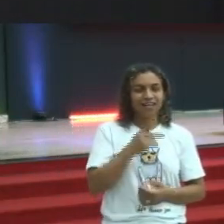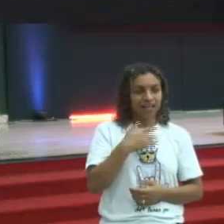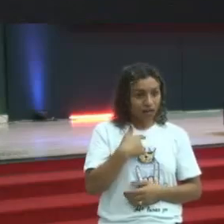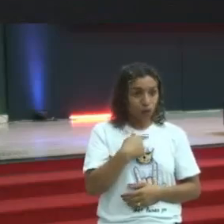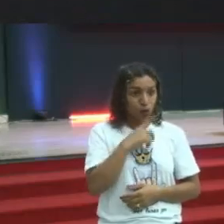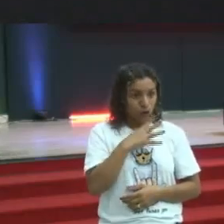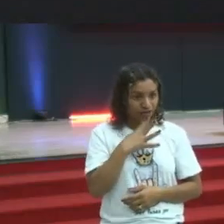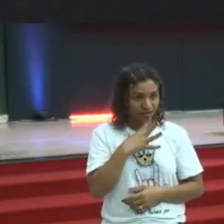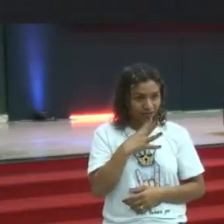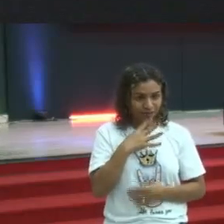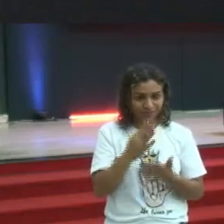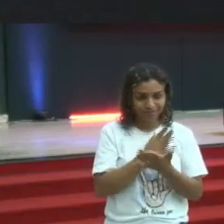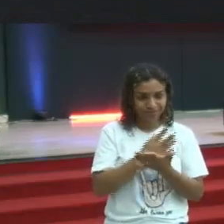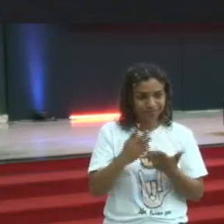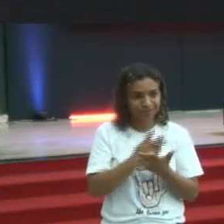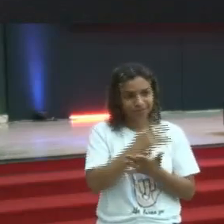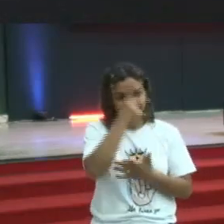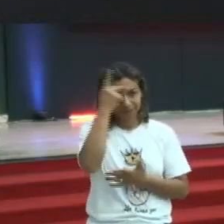conheço pessoas